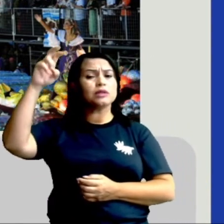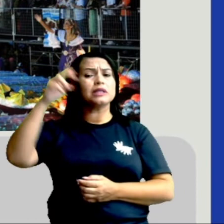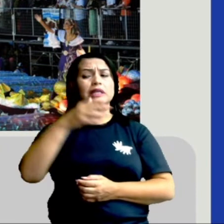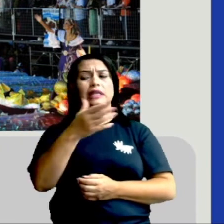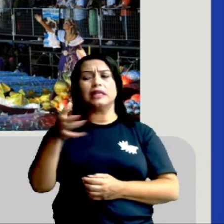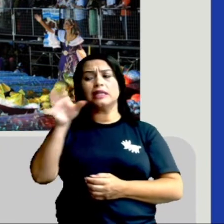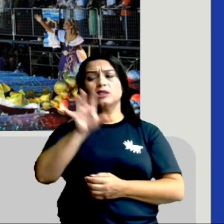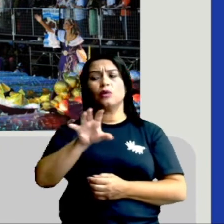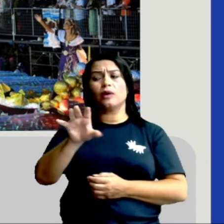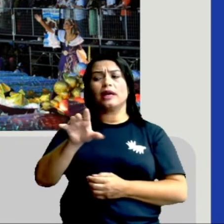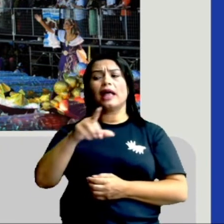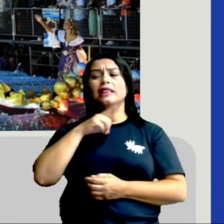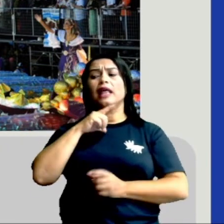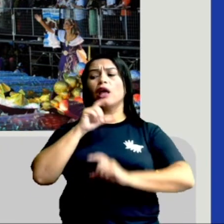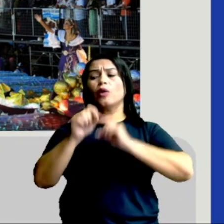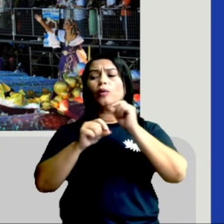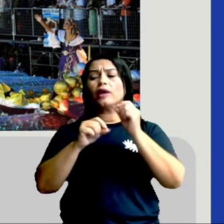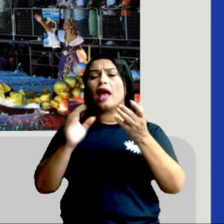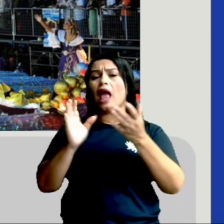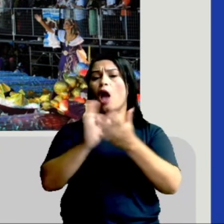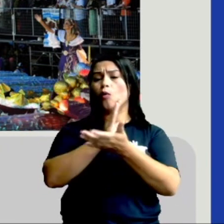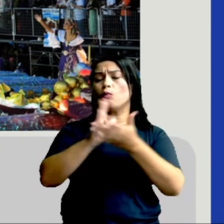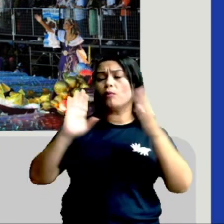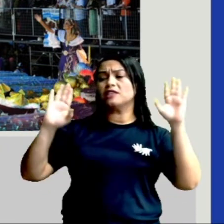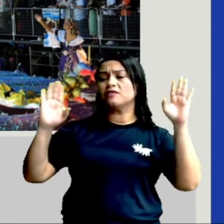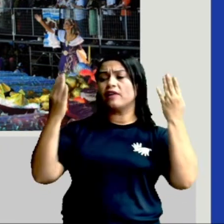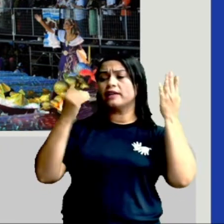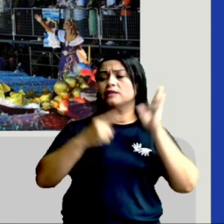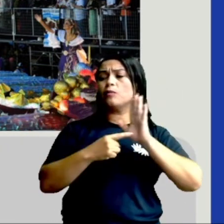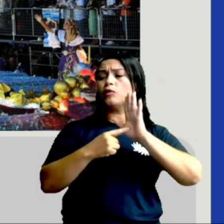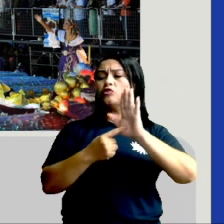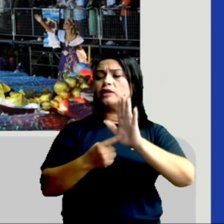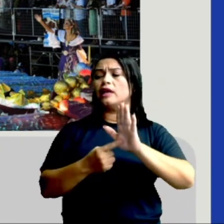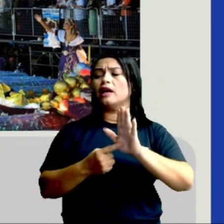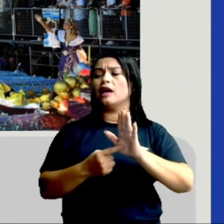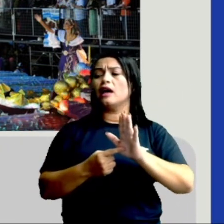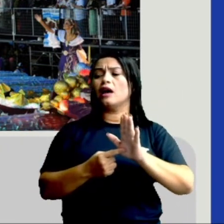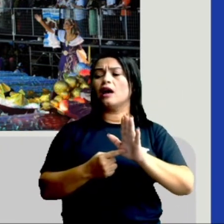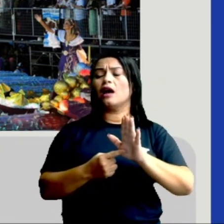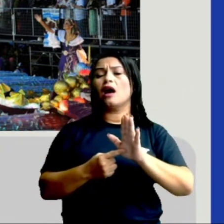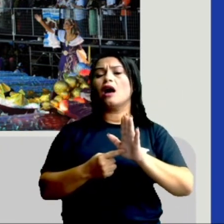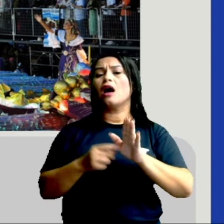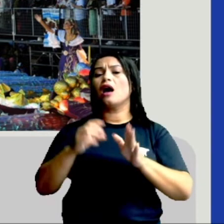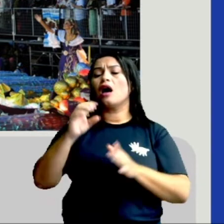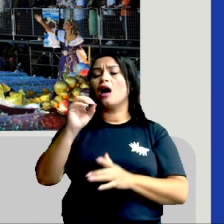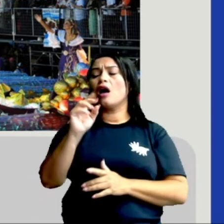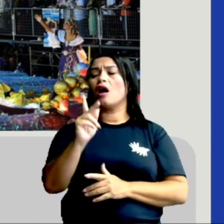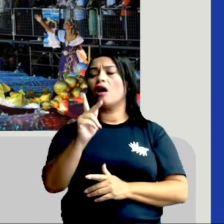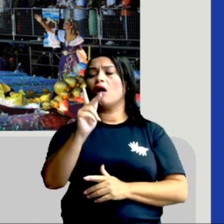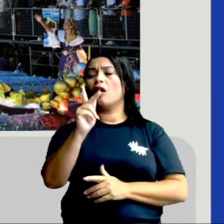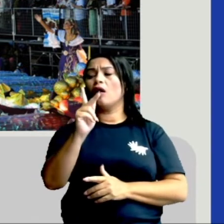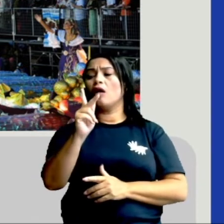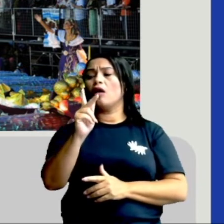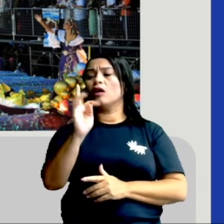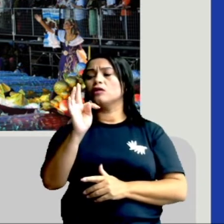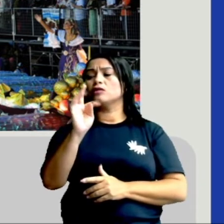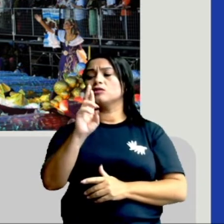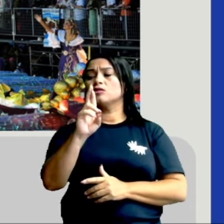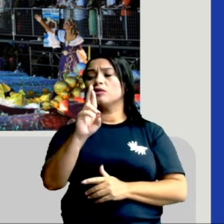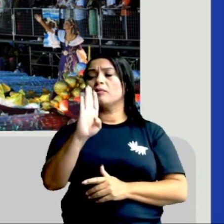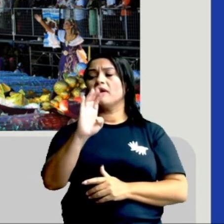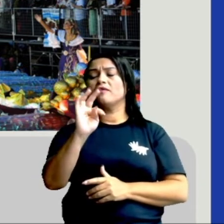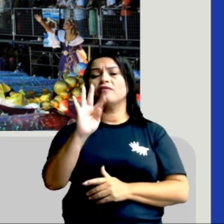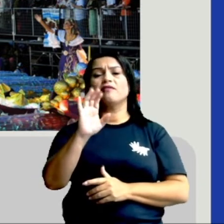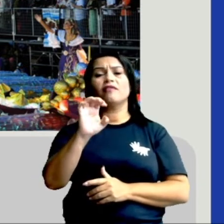dessa região, temos aqui algumas festas em destaque. Vou destacar para vocês a Oktoberfest, que é